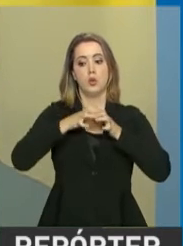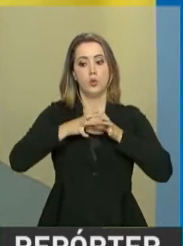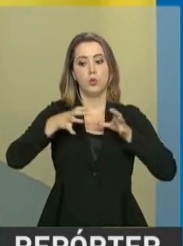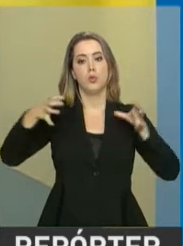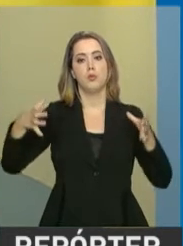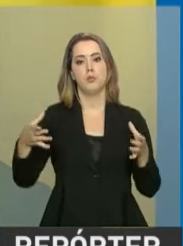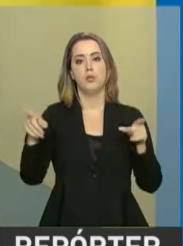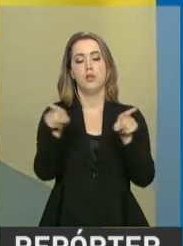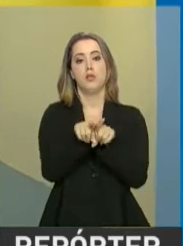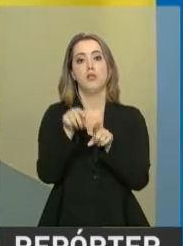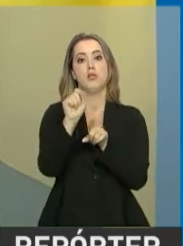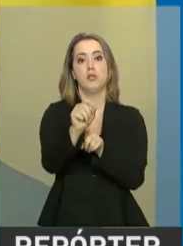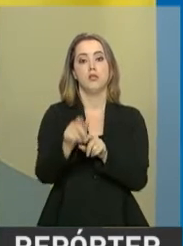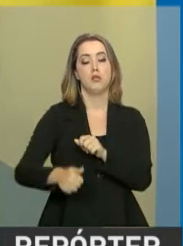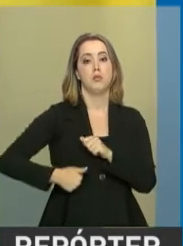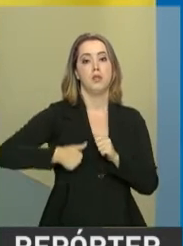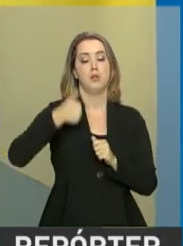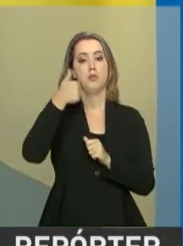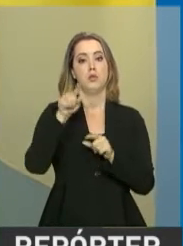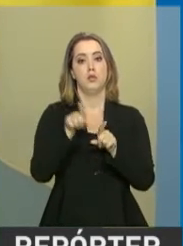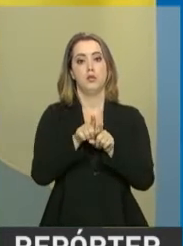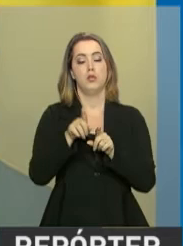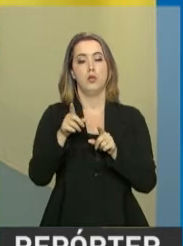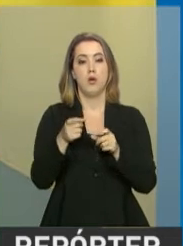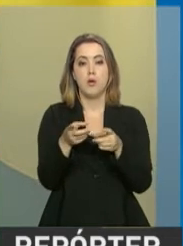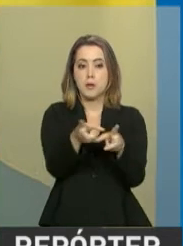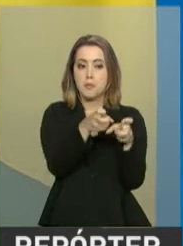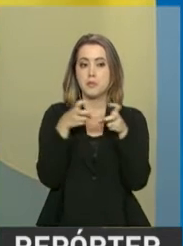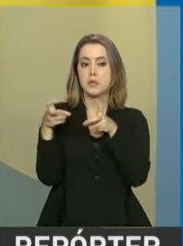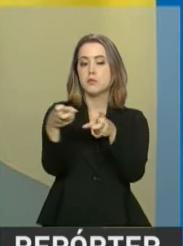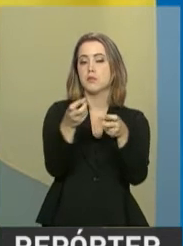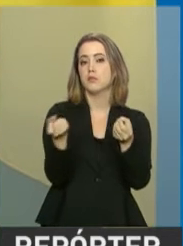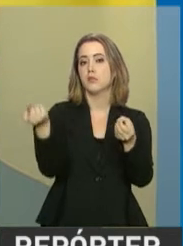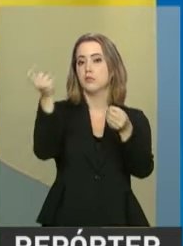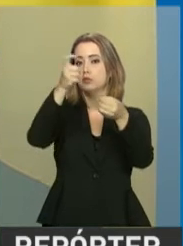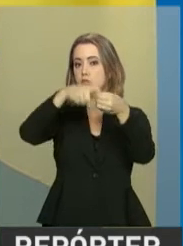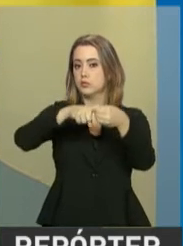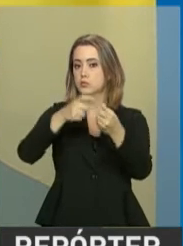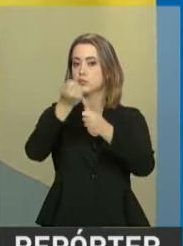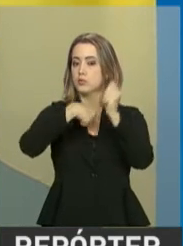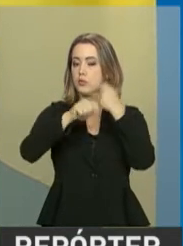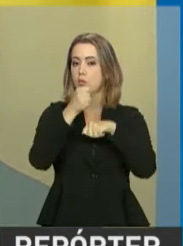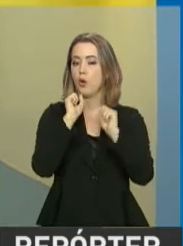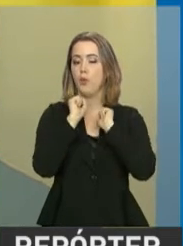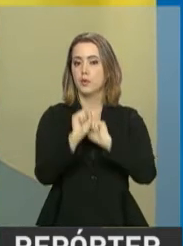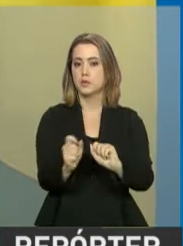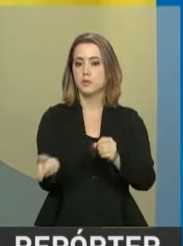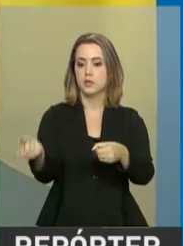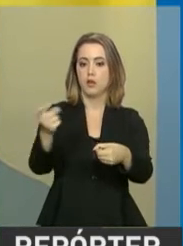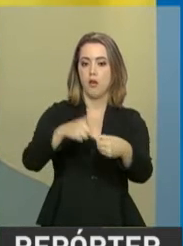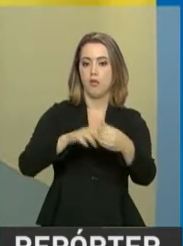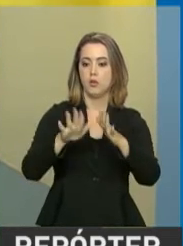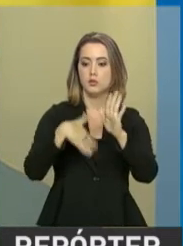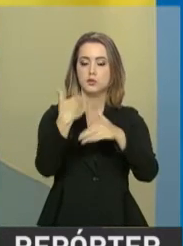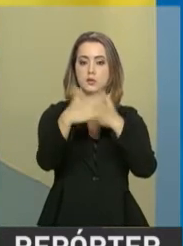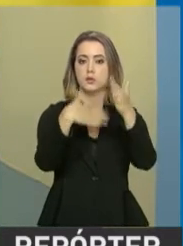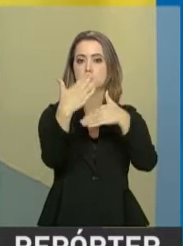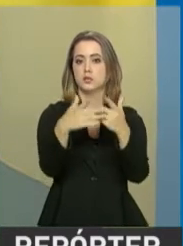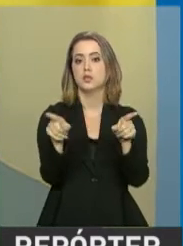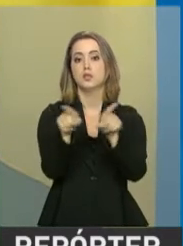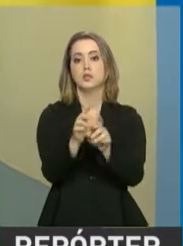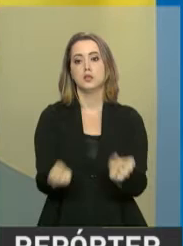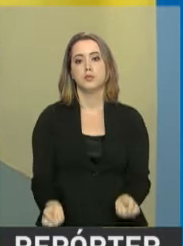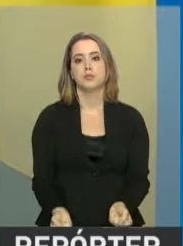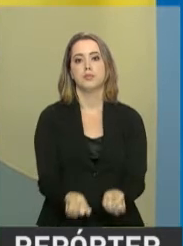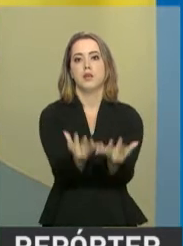reforça a expectativa de recuperação da economia o que permitirá a retomada do crescimento econômico ea criação